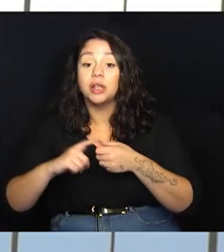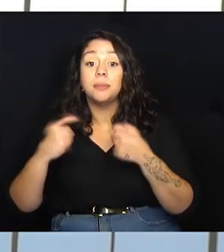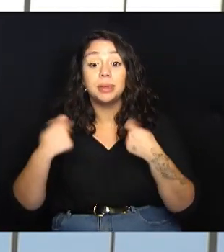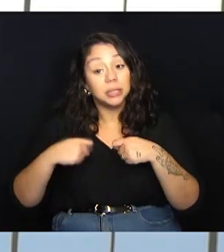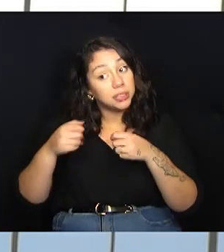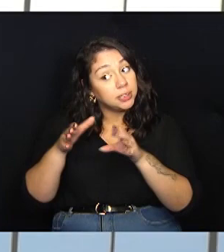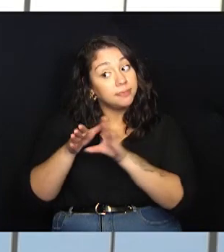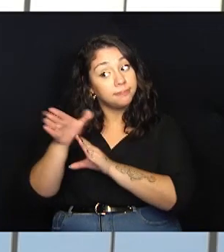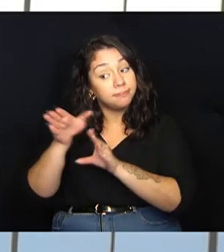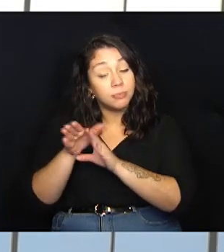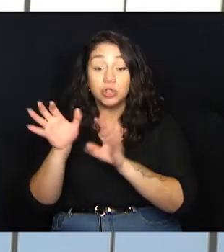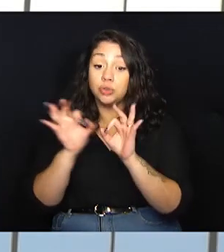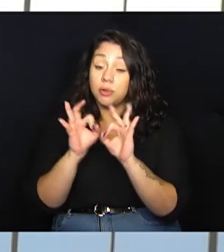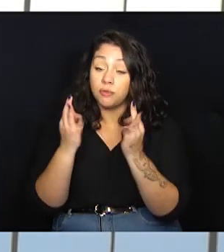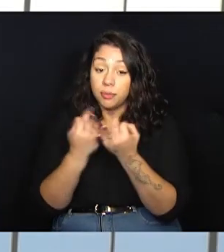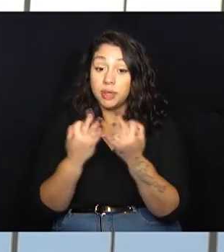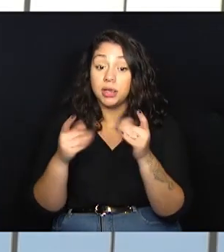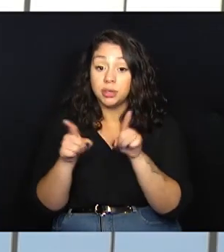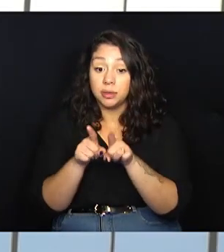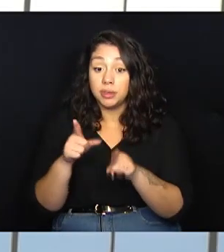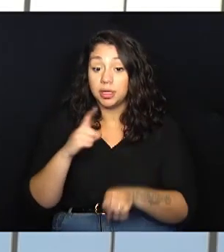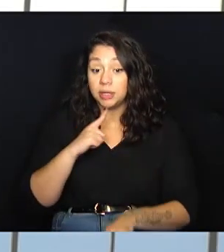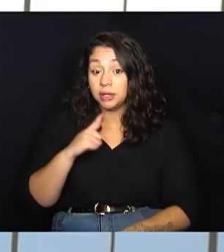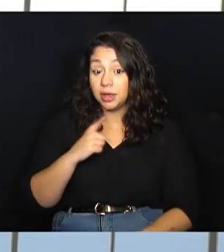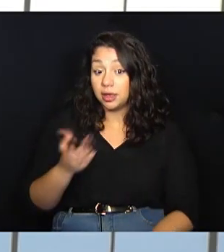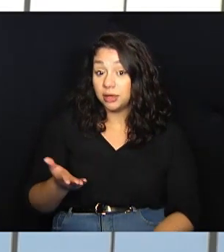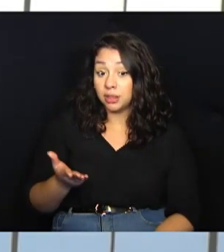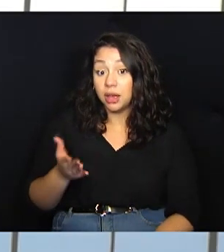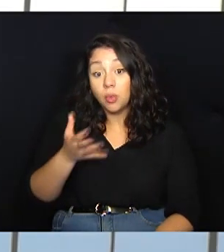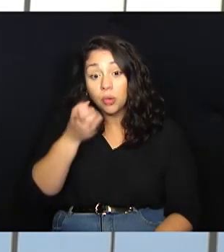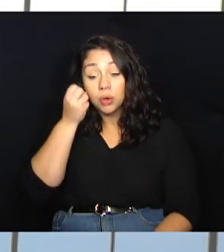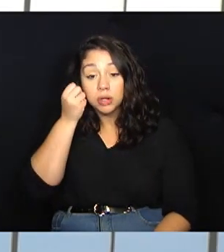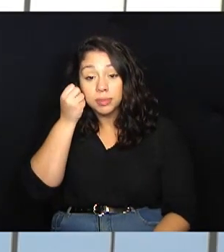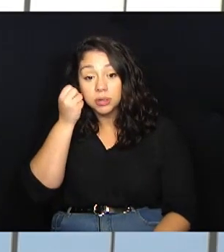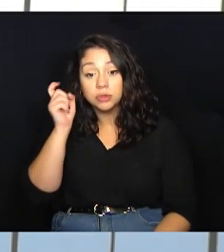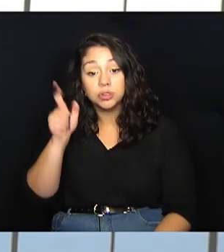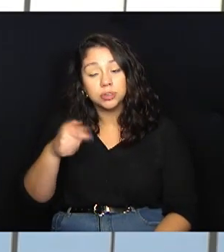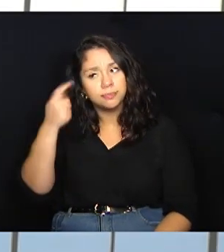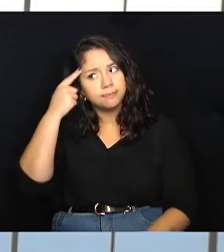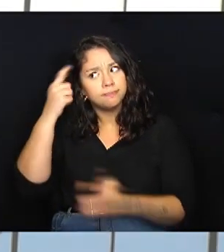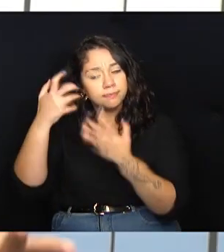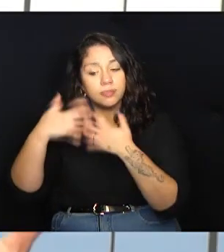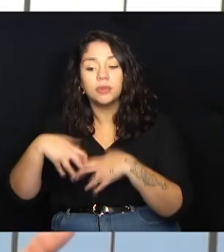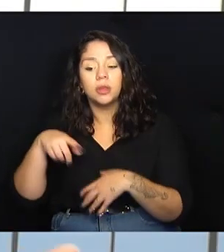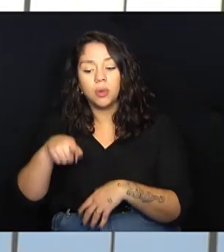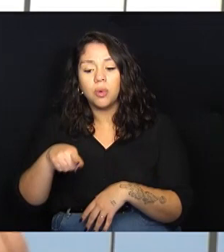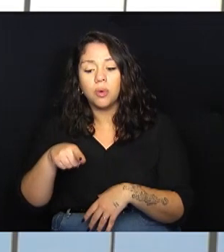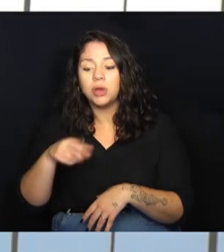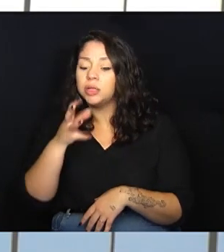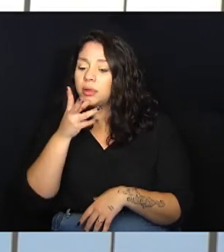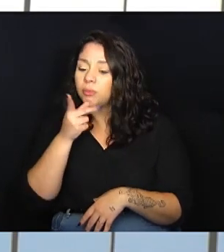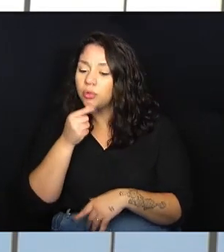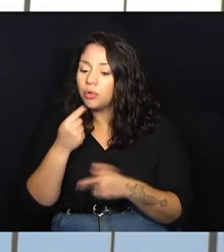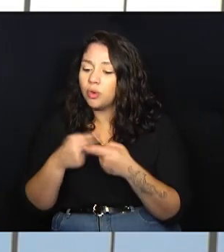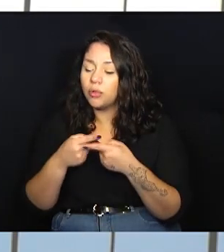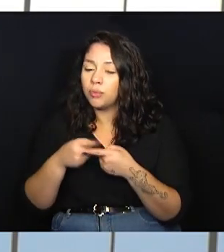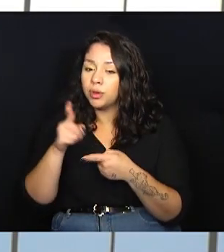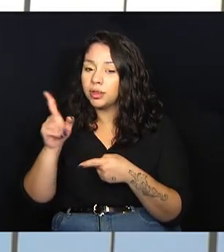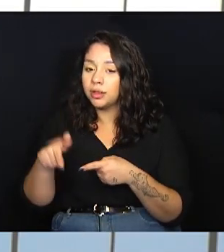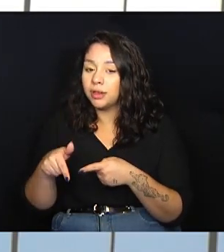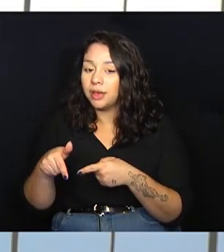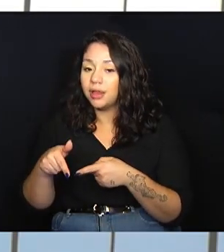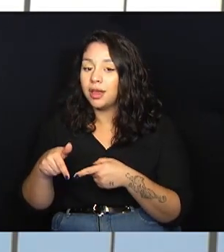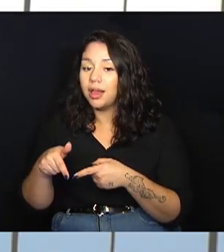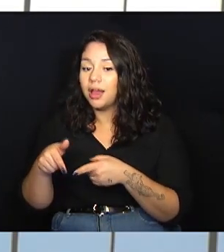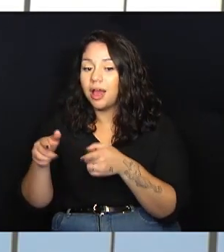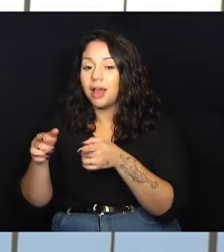uma família que, inclusive, tenha esse acolhimento no sentido de pensar assim, demorou um pouco mais porque estava na vendinha comprando